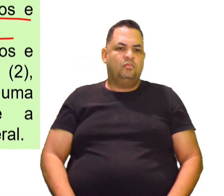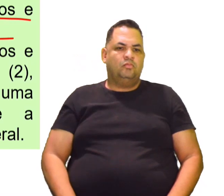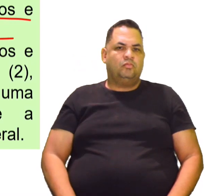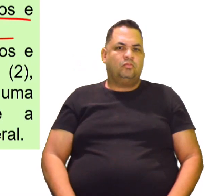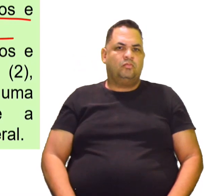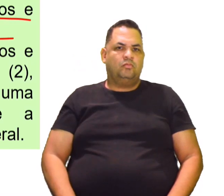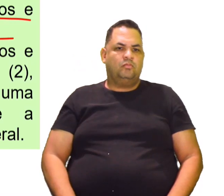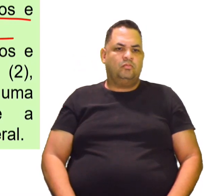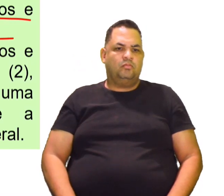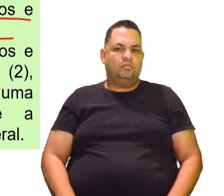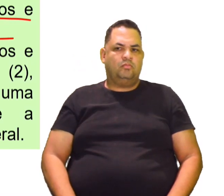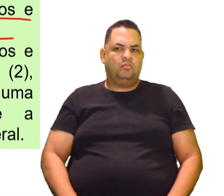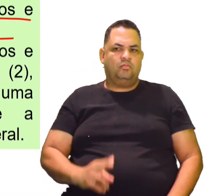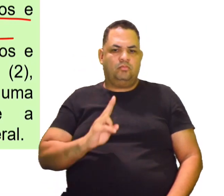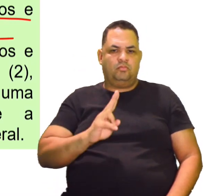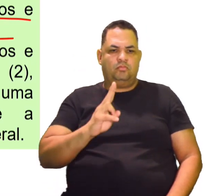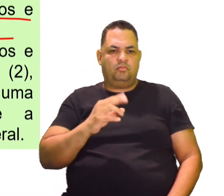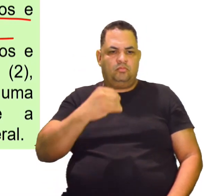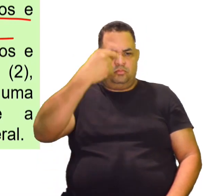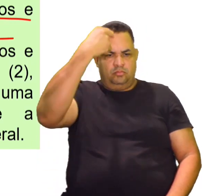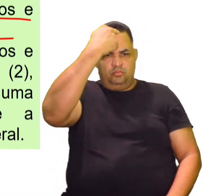né? Sempre a cabeça,